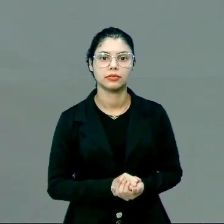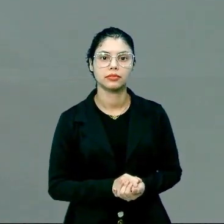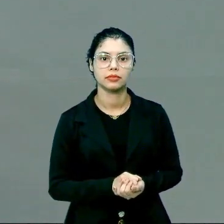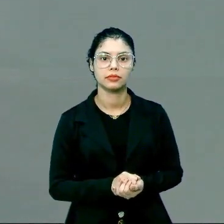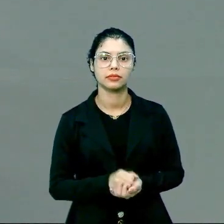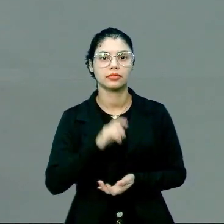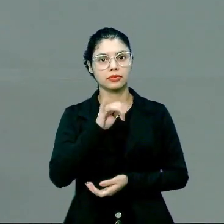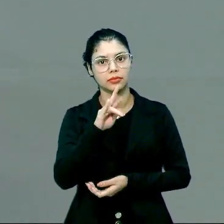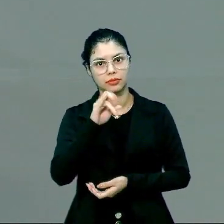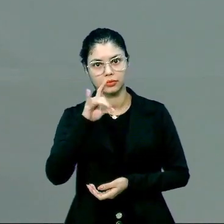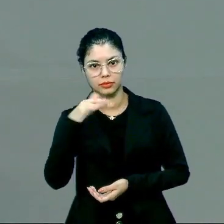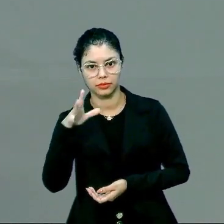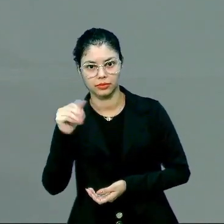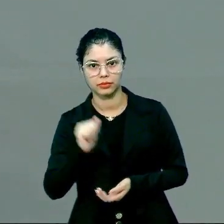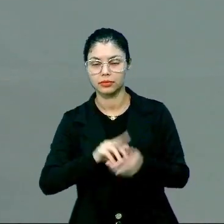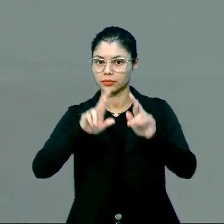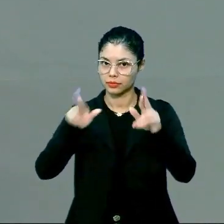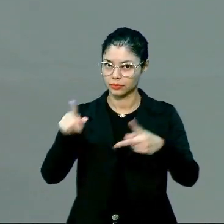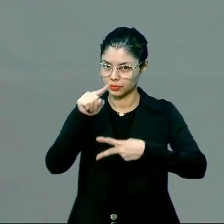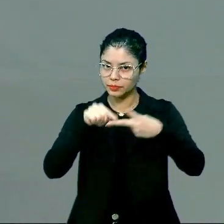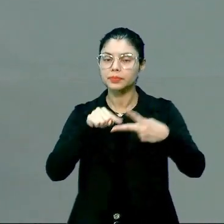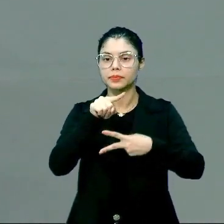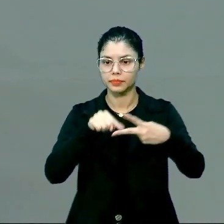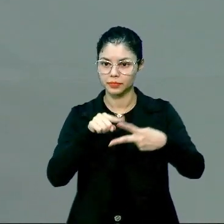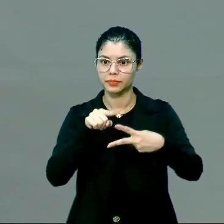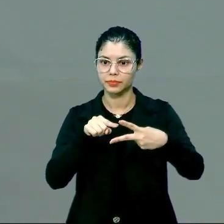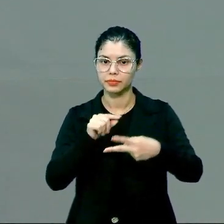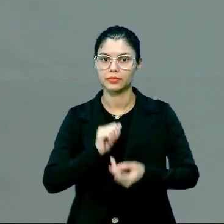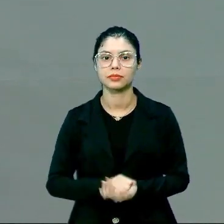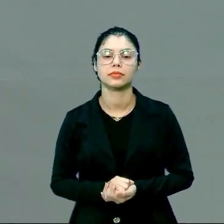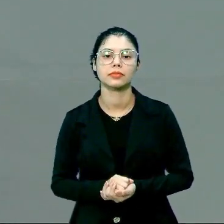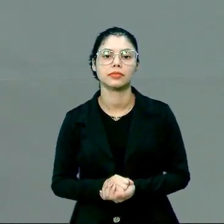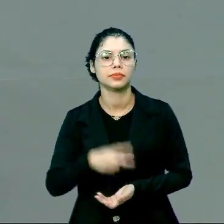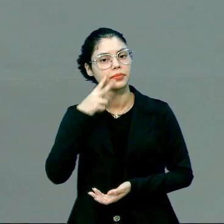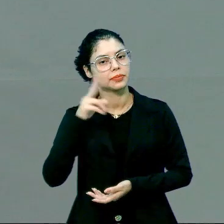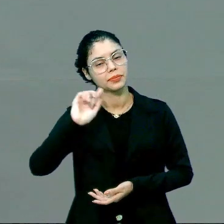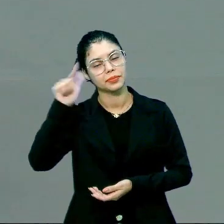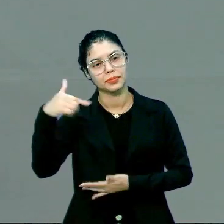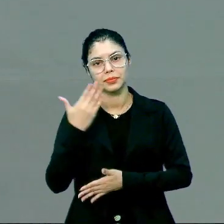e instrução. Existe diferença entre educação e instrução?